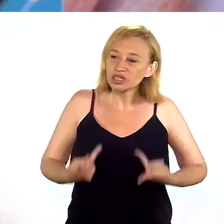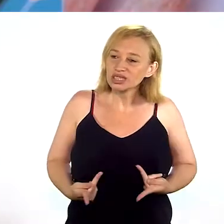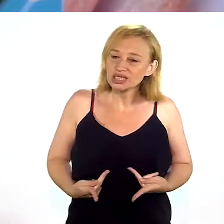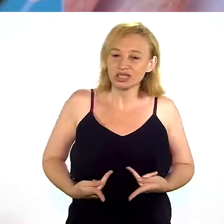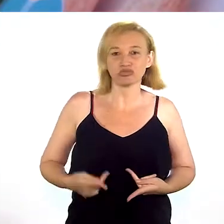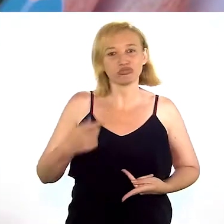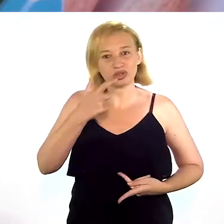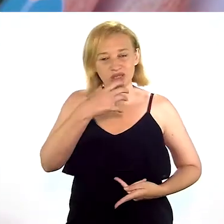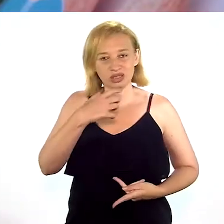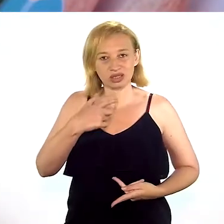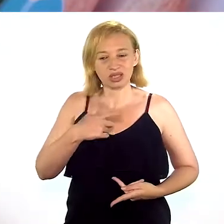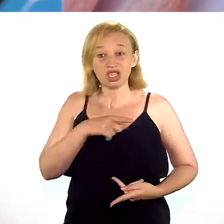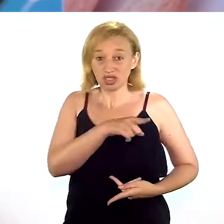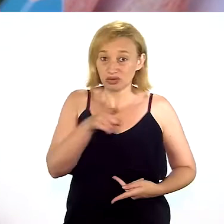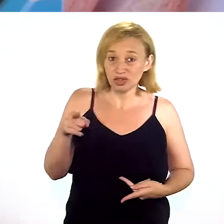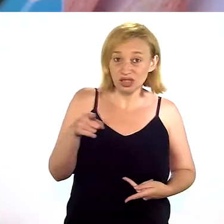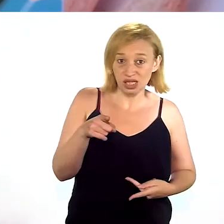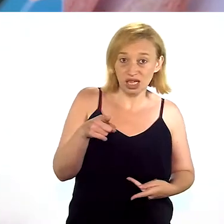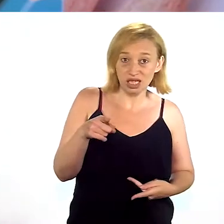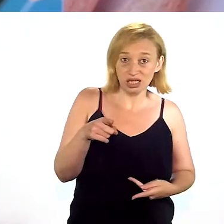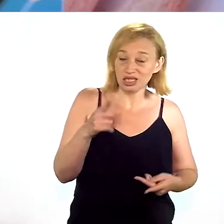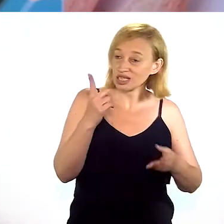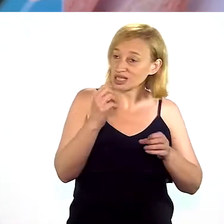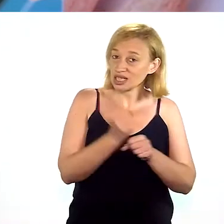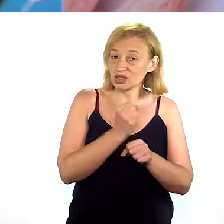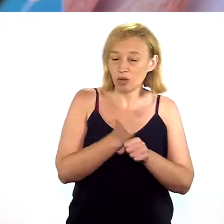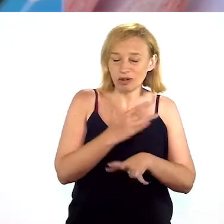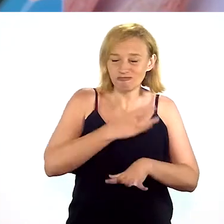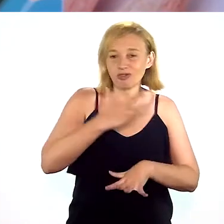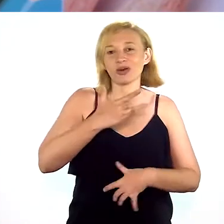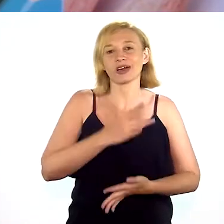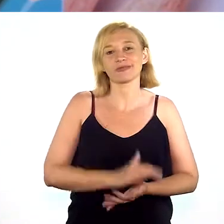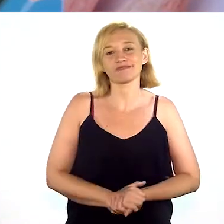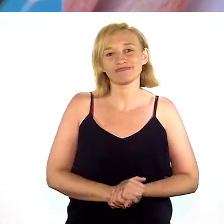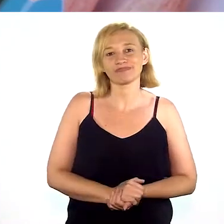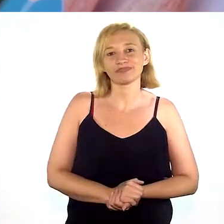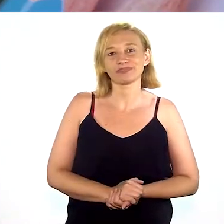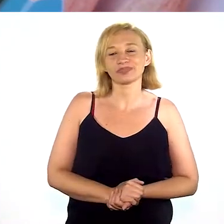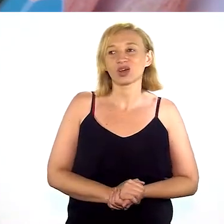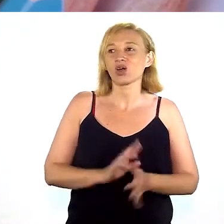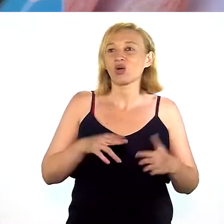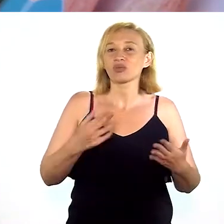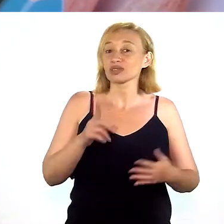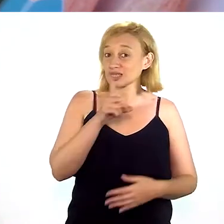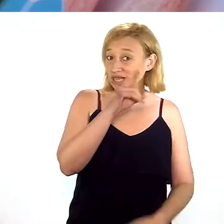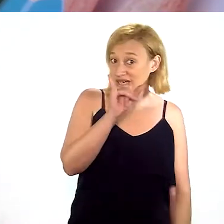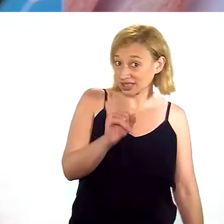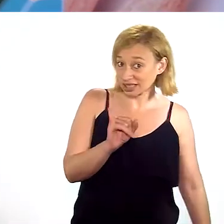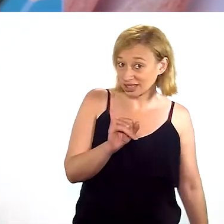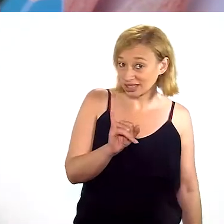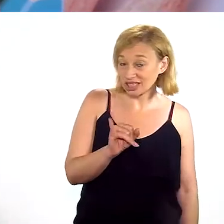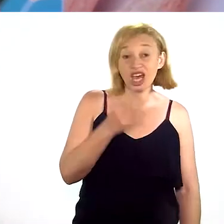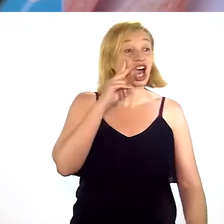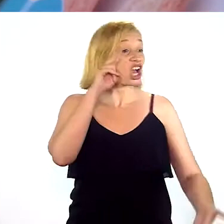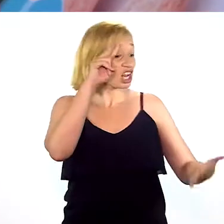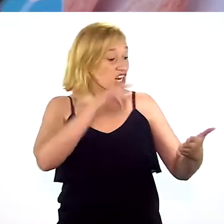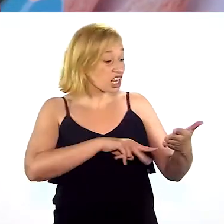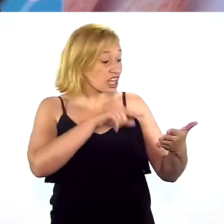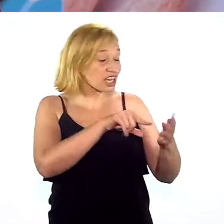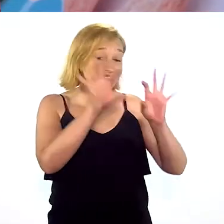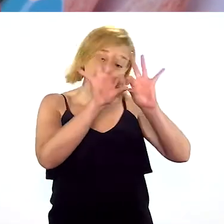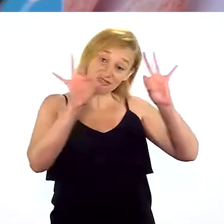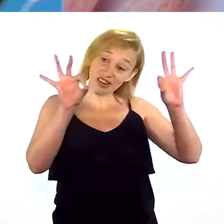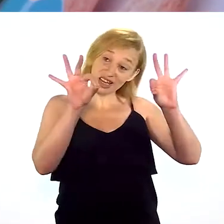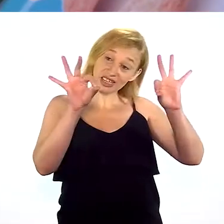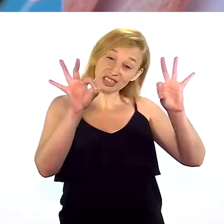da humanização do humano de vocês que essas obras tocaram? Ou seja, Dani,